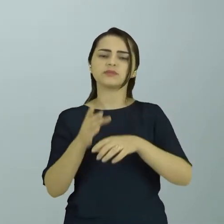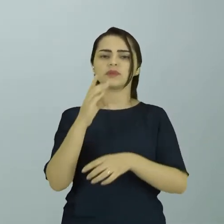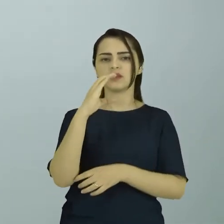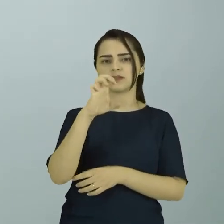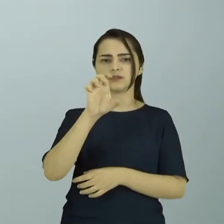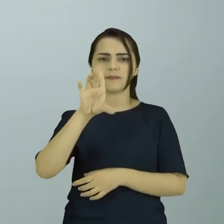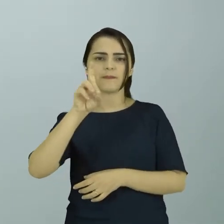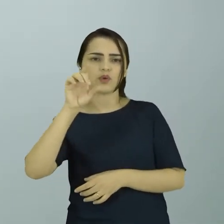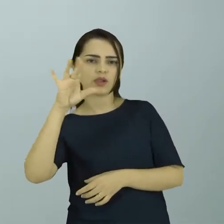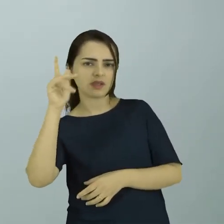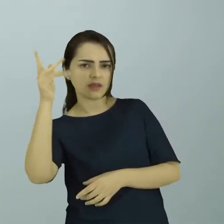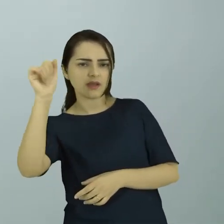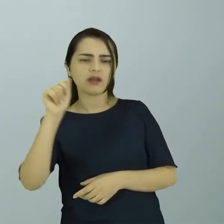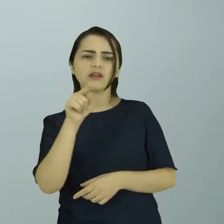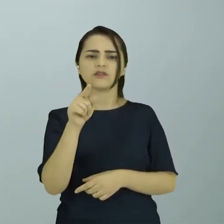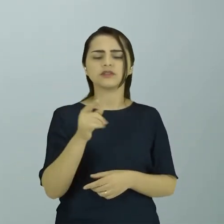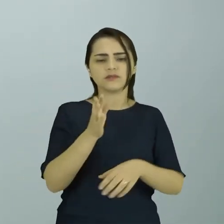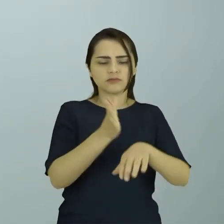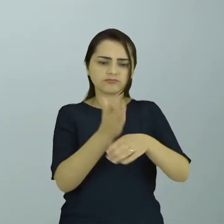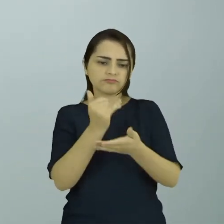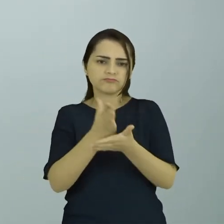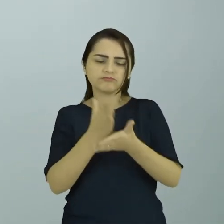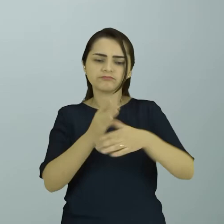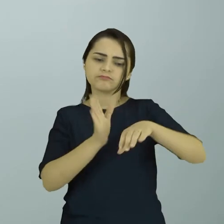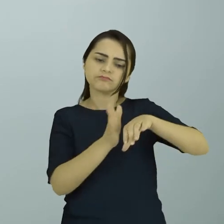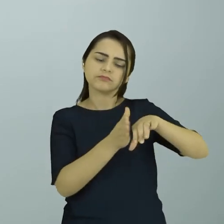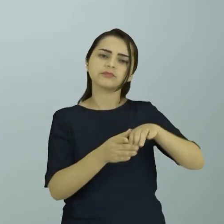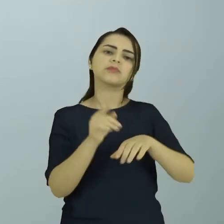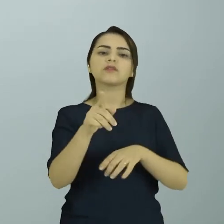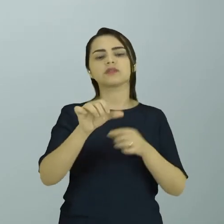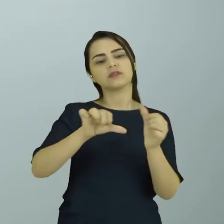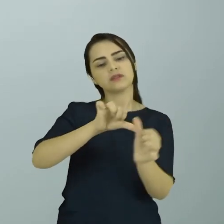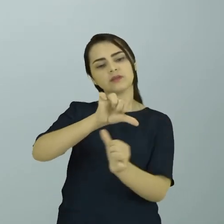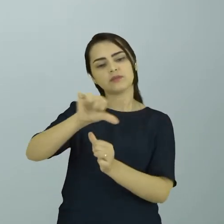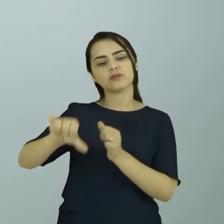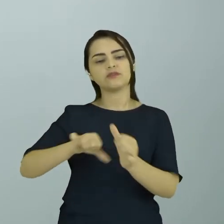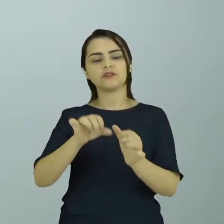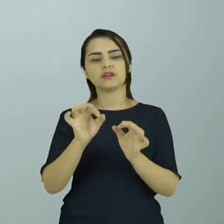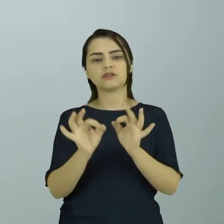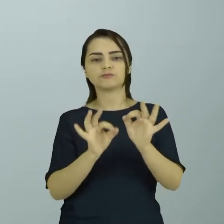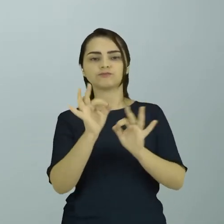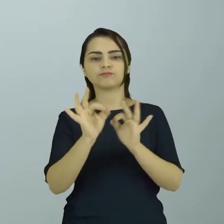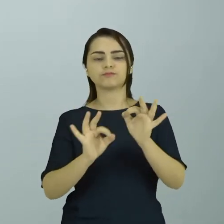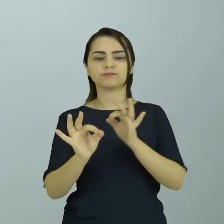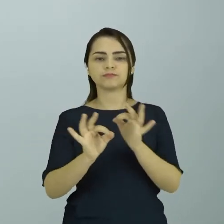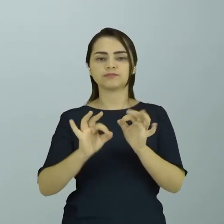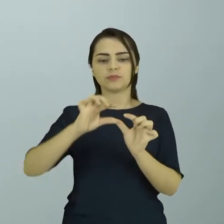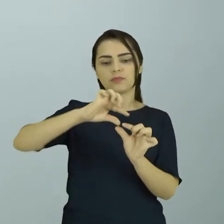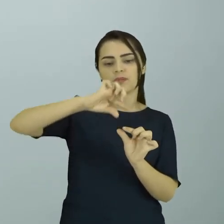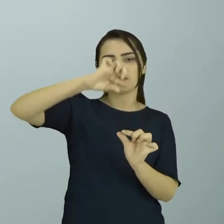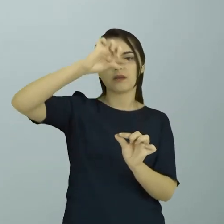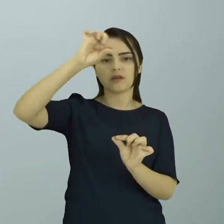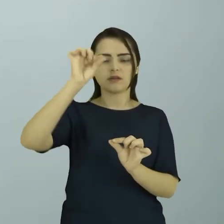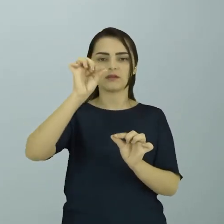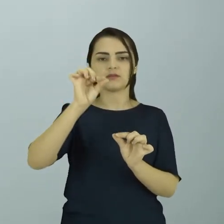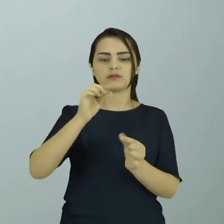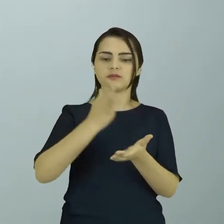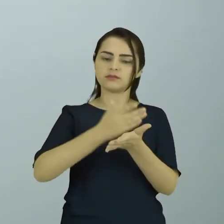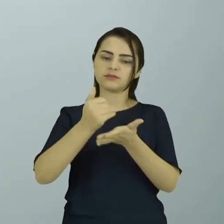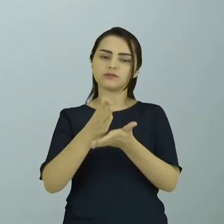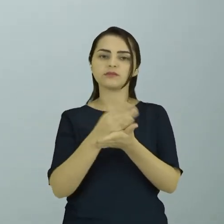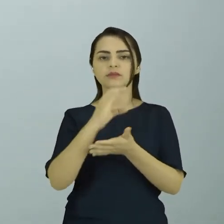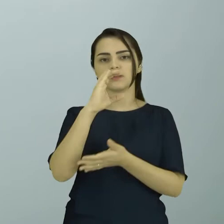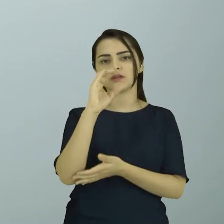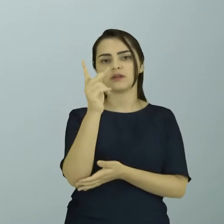Quando você vai picar ela, quando você vai cortar, você está modificando o formato dessa cebolinha, desse cheiro verde que